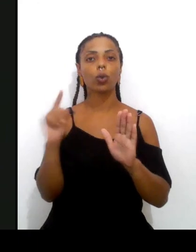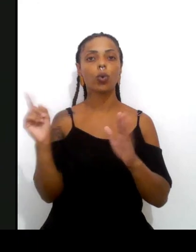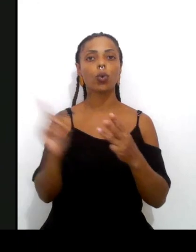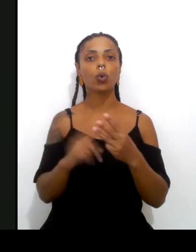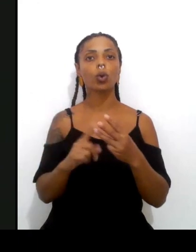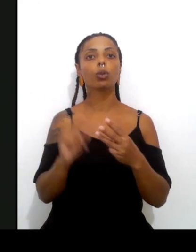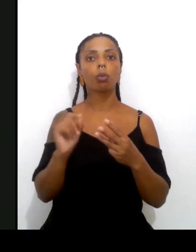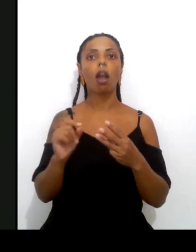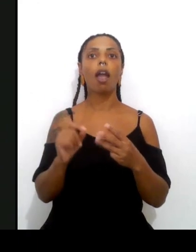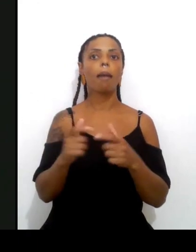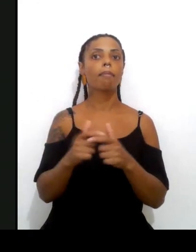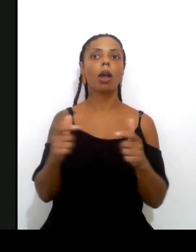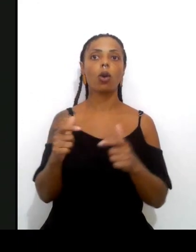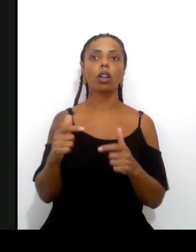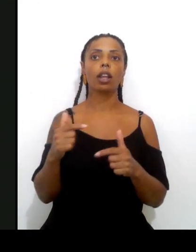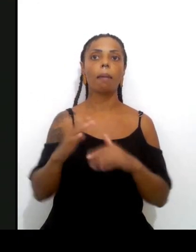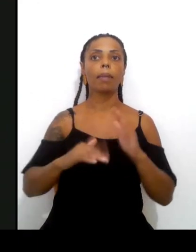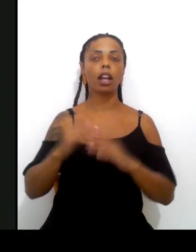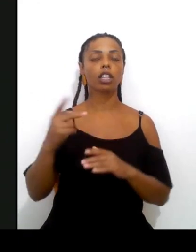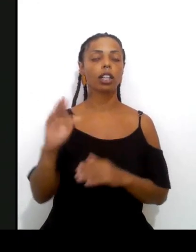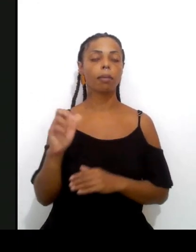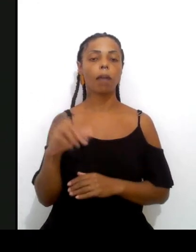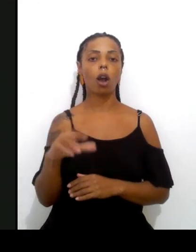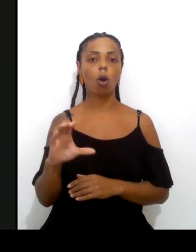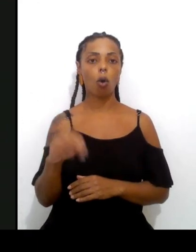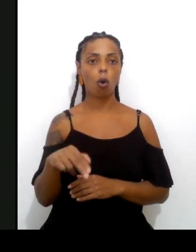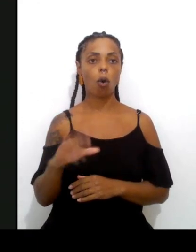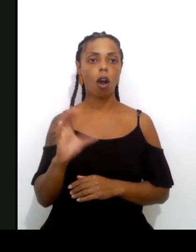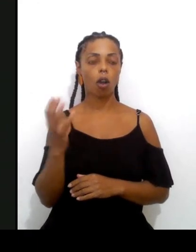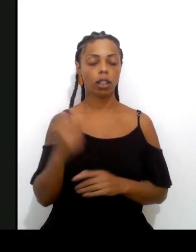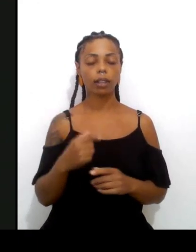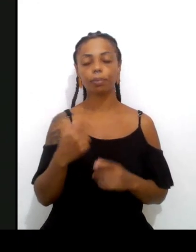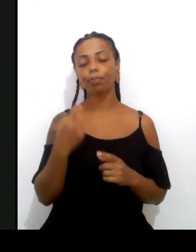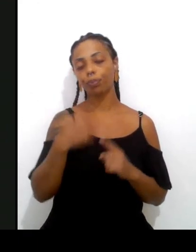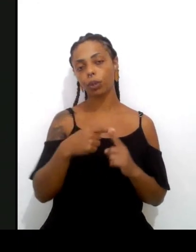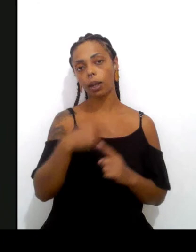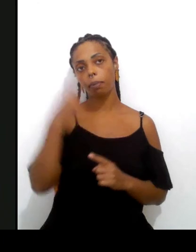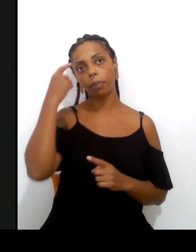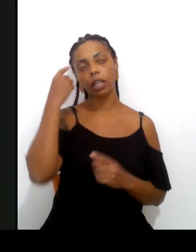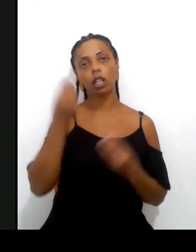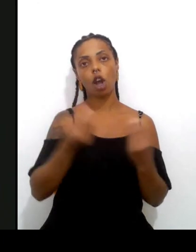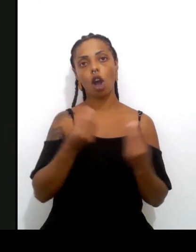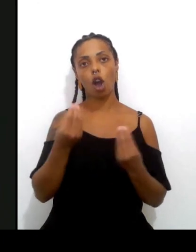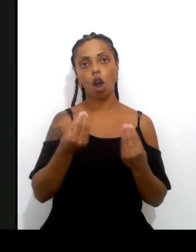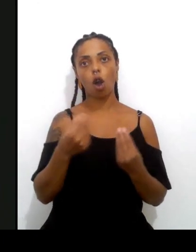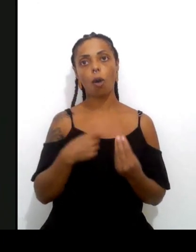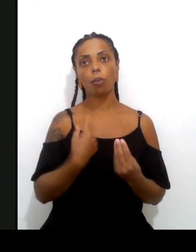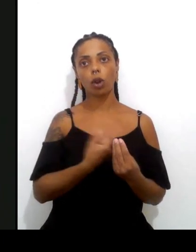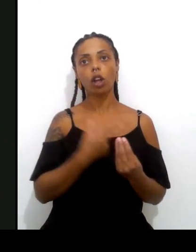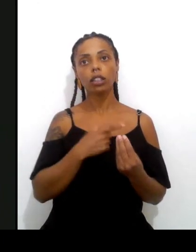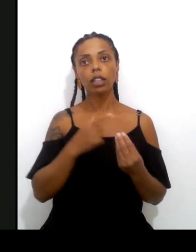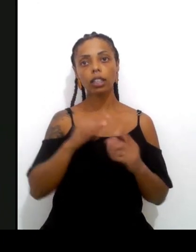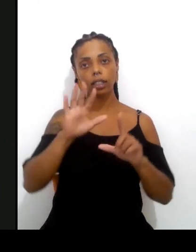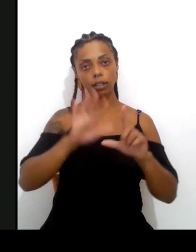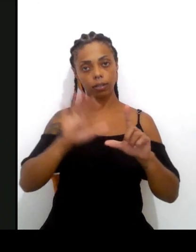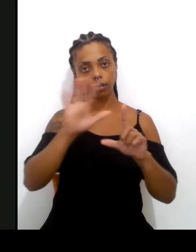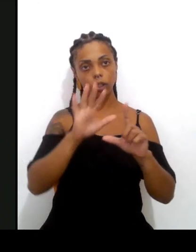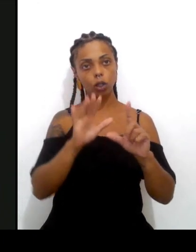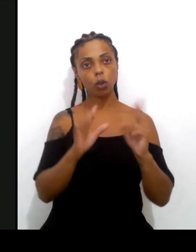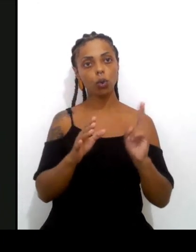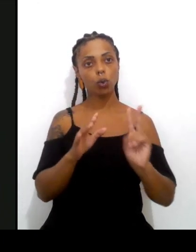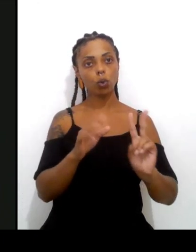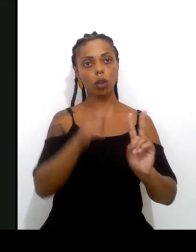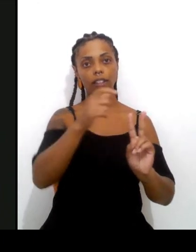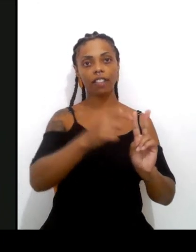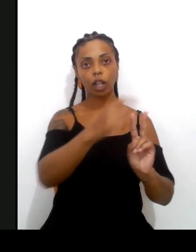bacon pensem no modo como nós colocamos No Limite dentro da obra duas figuras A ideia